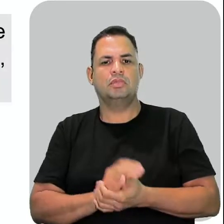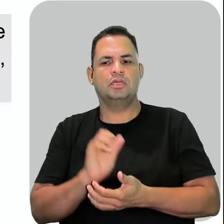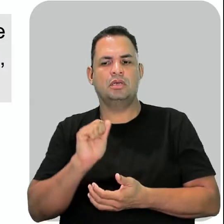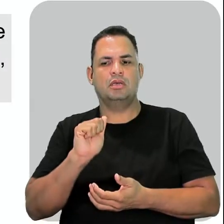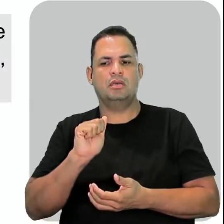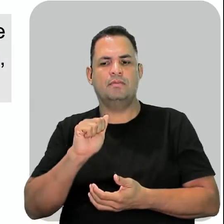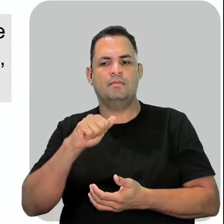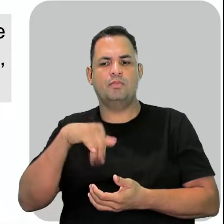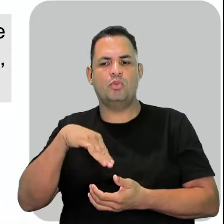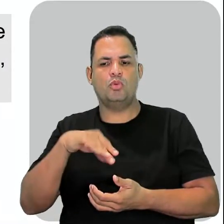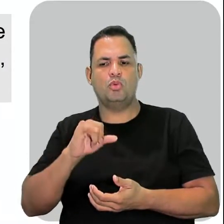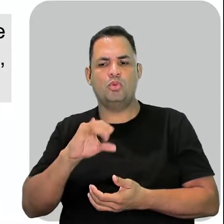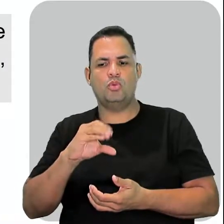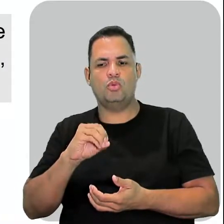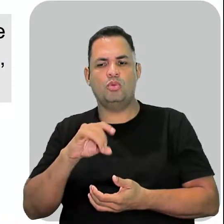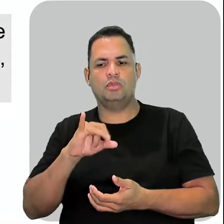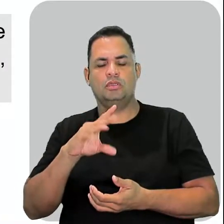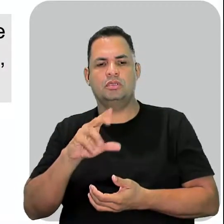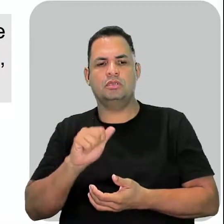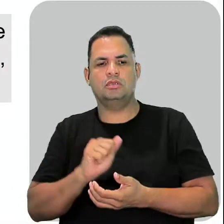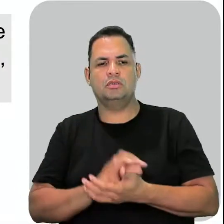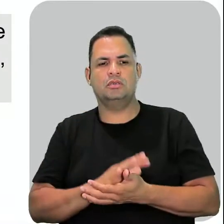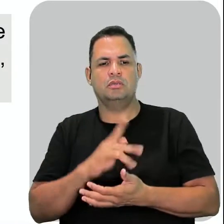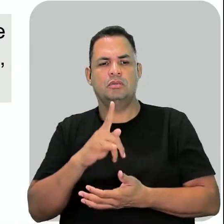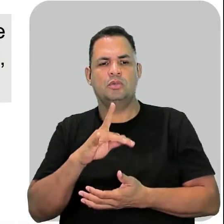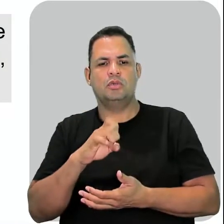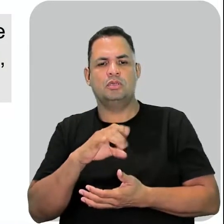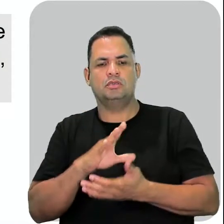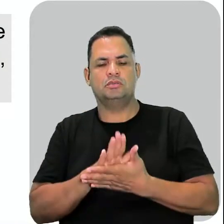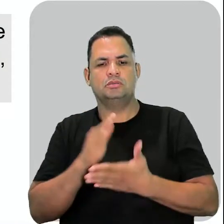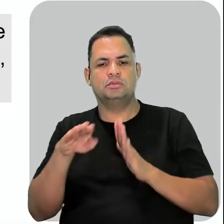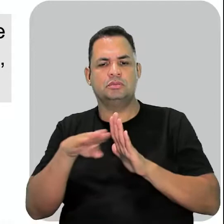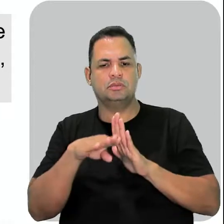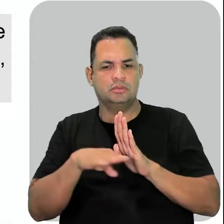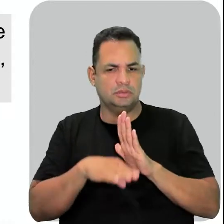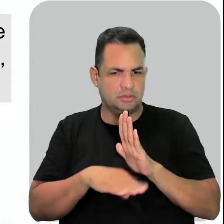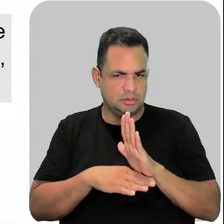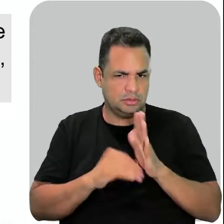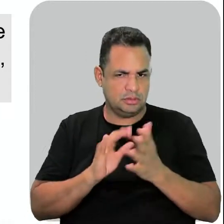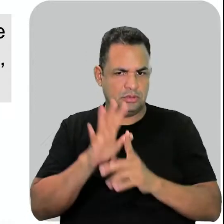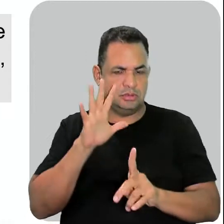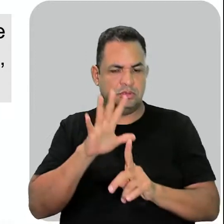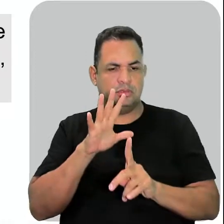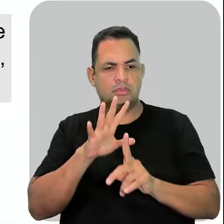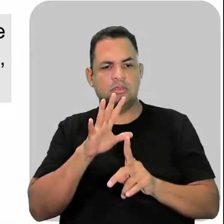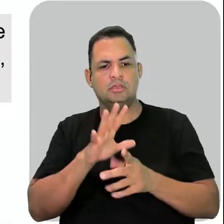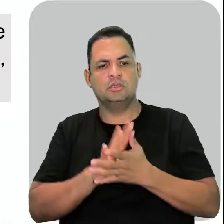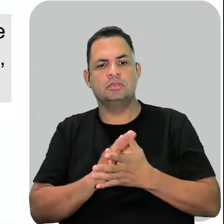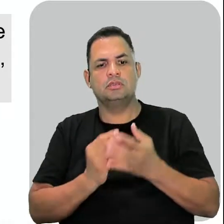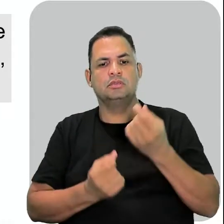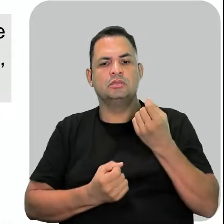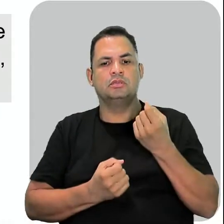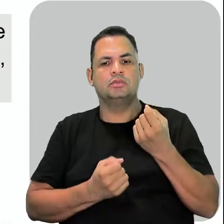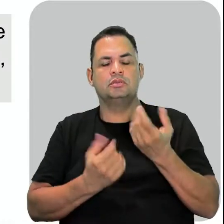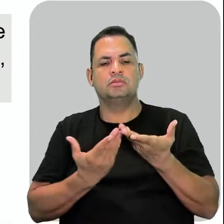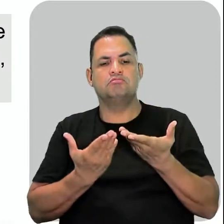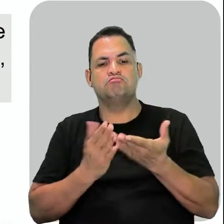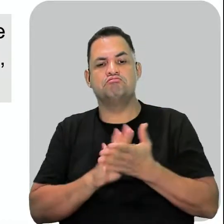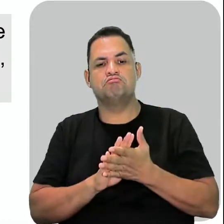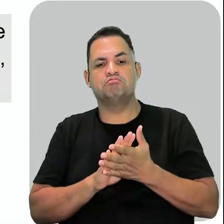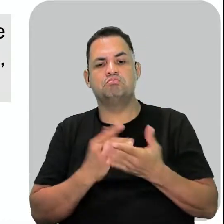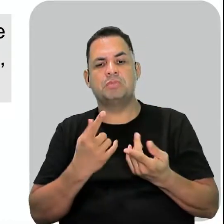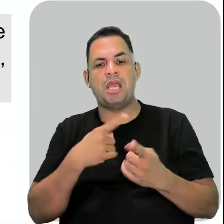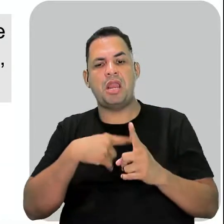amônia. A polimerização em etapas, ela sofre influência direta de